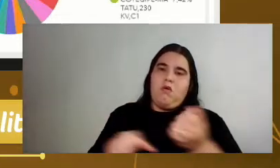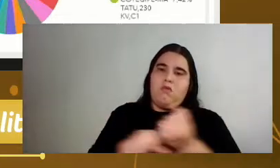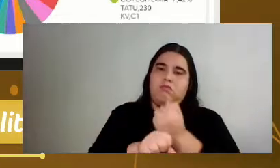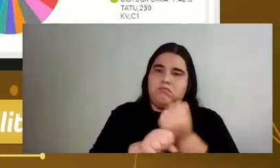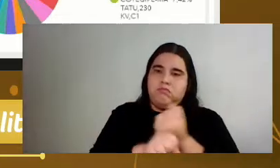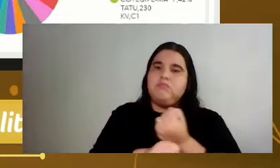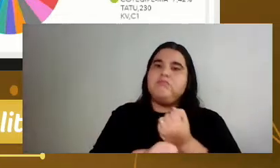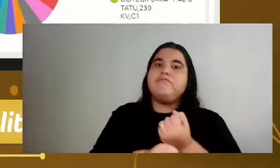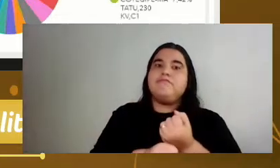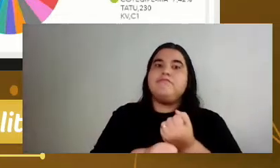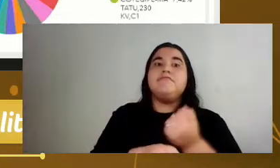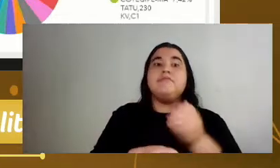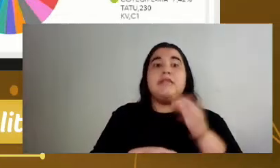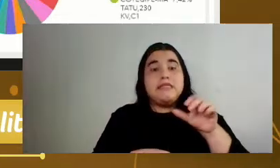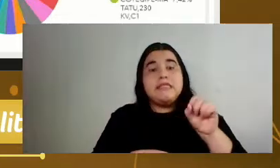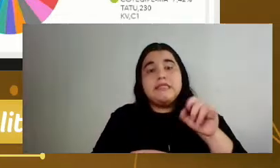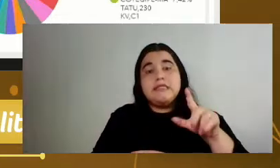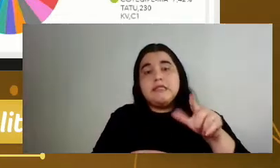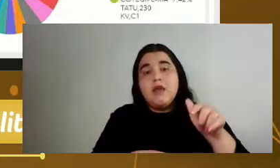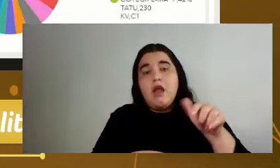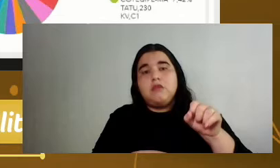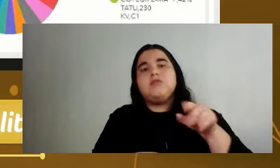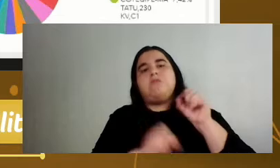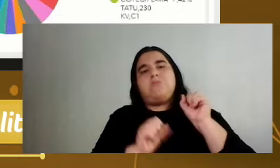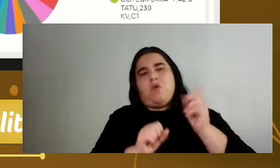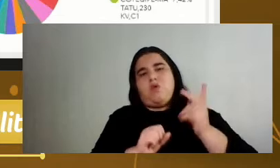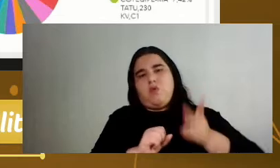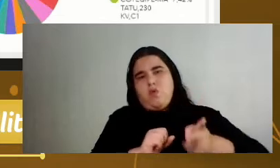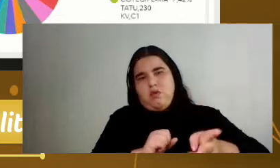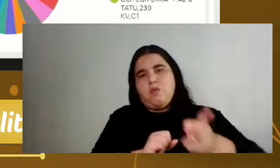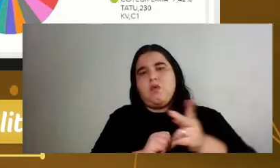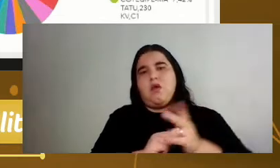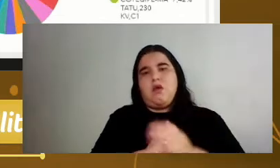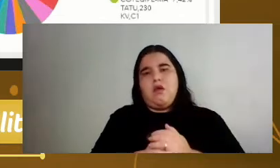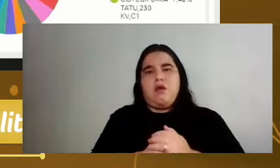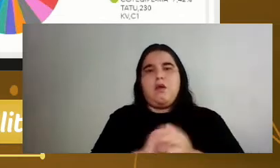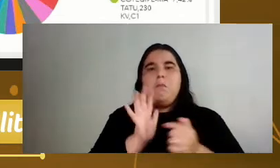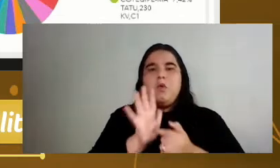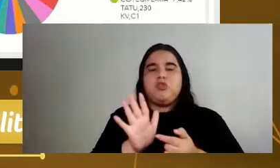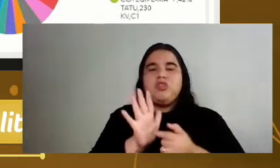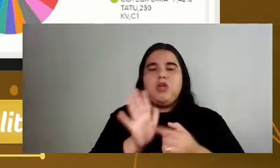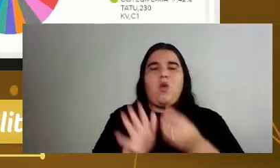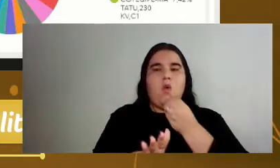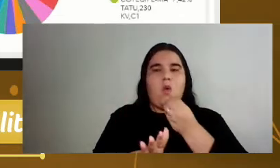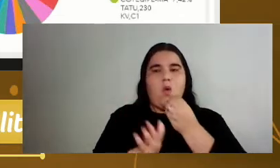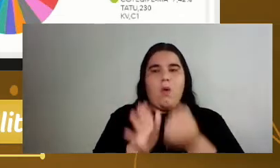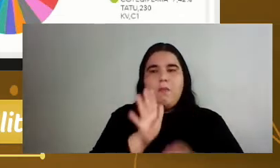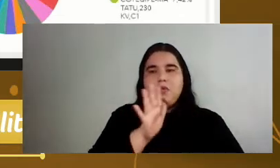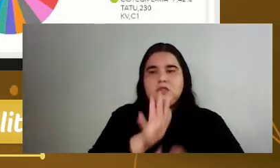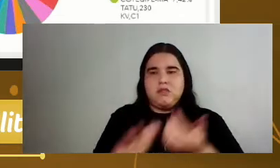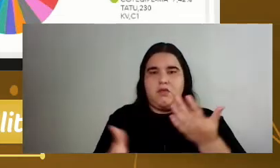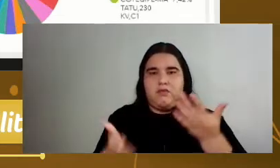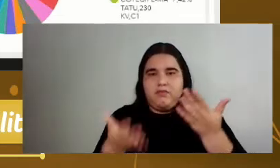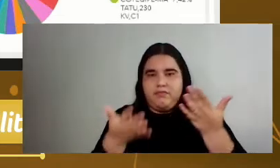dar continuidade, mostra aí mais opções para o pessoal aí sobre esse nosso dashboard, né?